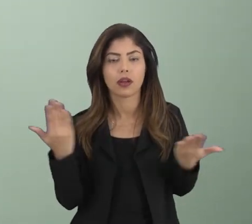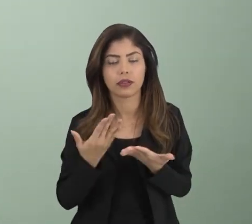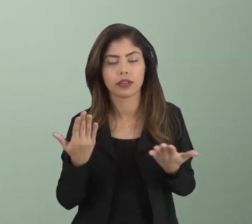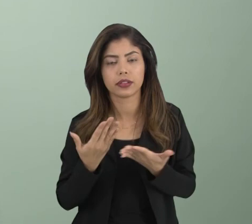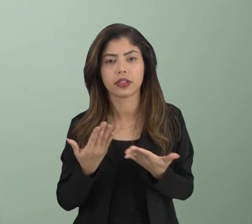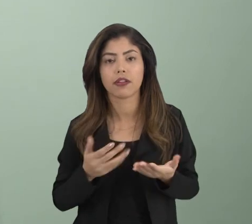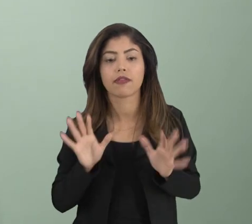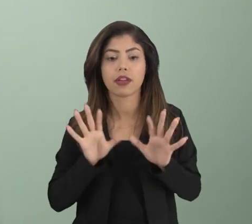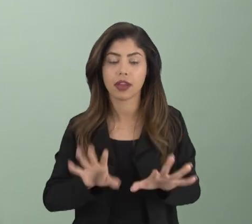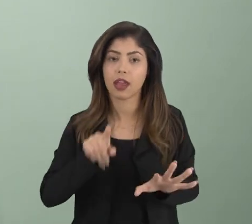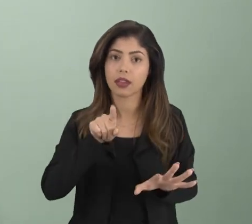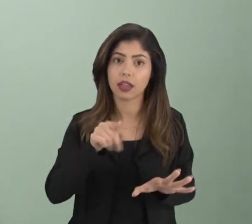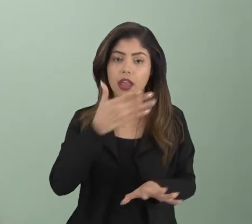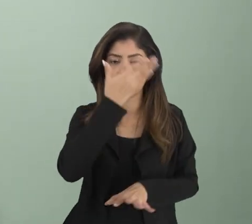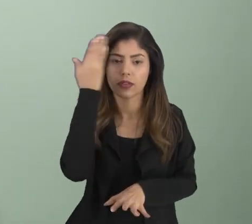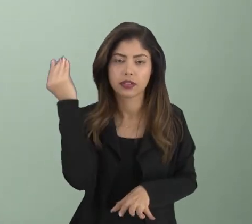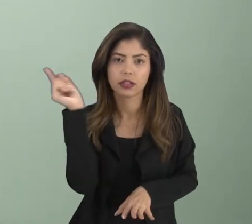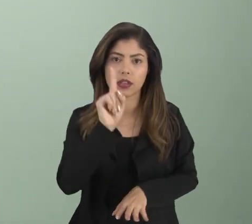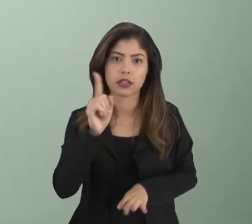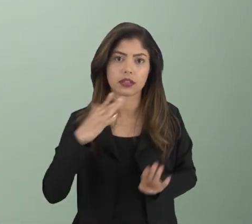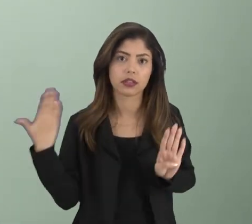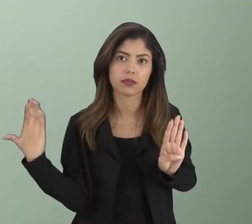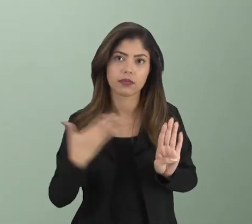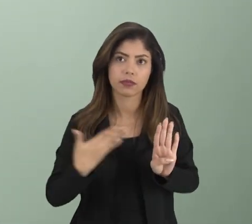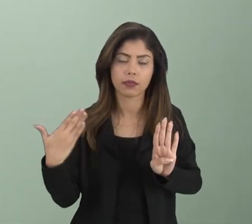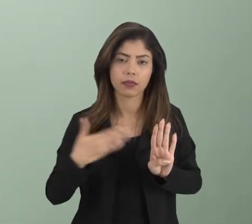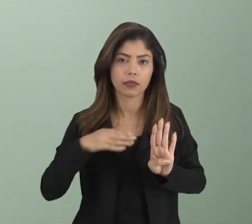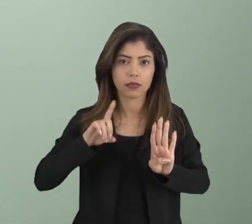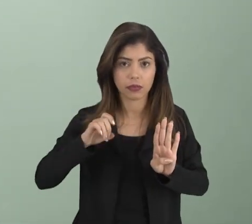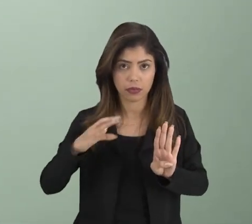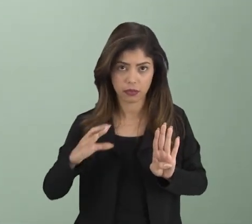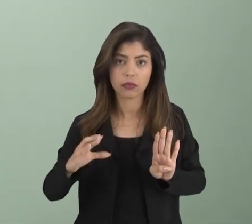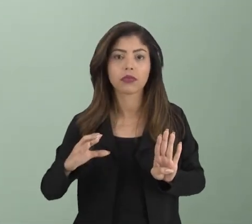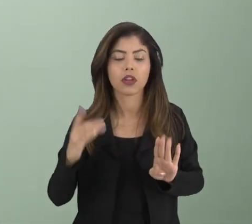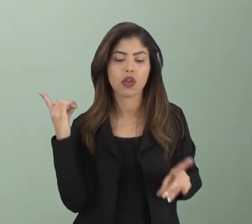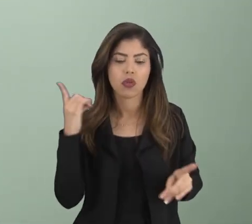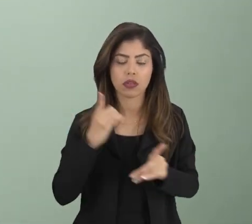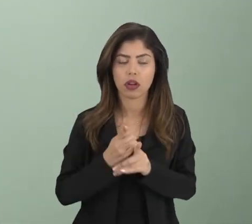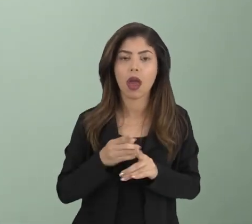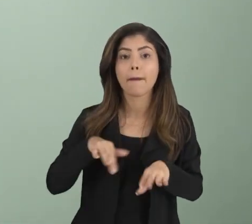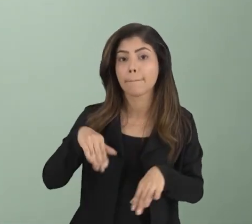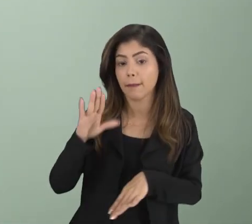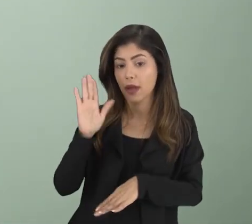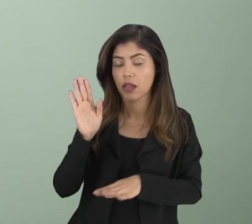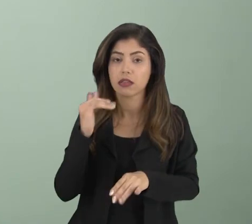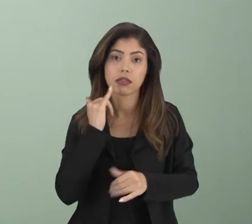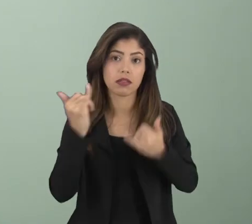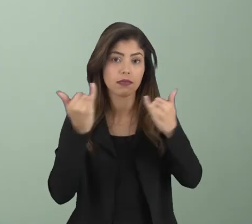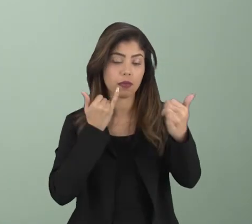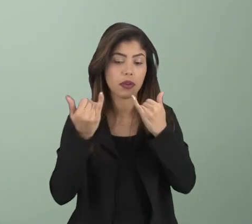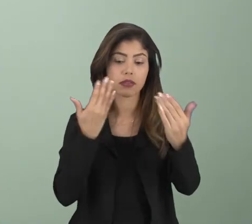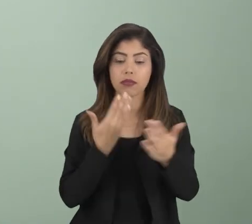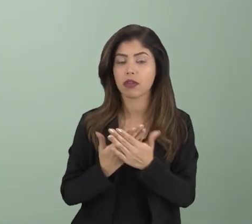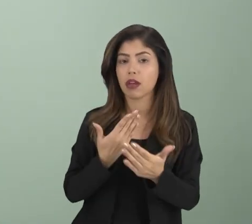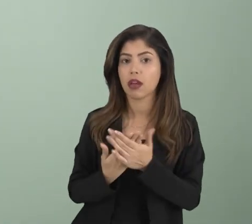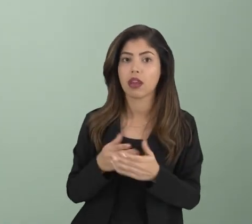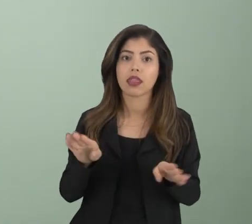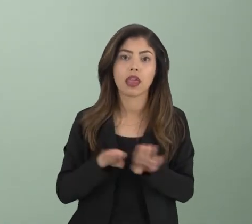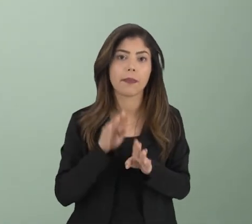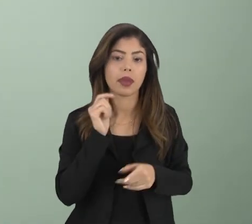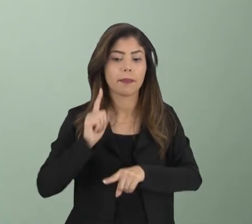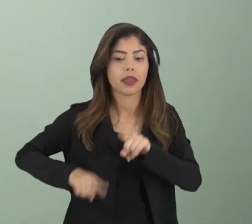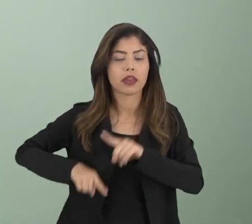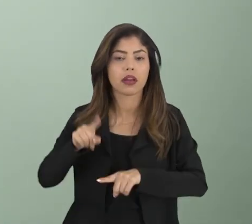2 metais. Então pessoal, nossa aula de hoje foi essa. Não esqueçam de acessar a plataforma Eduque, lá vocês encontrarão